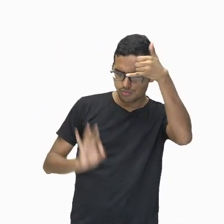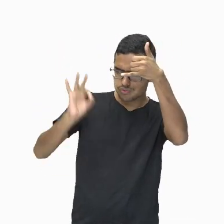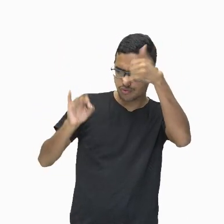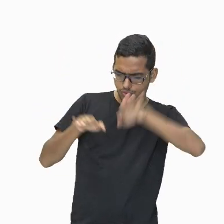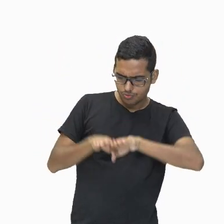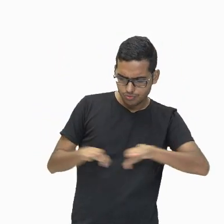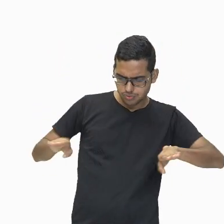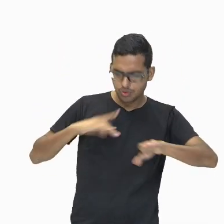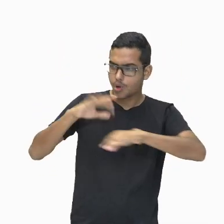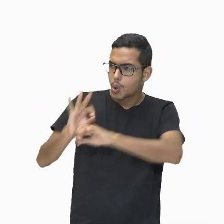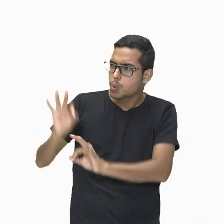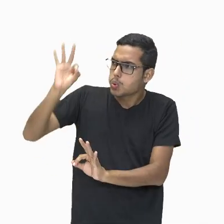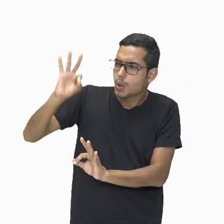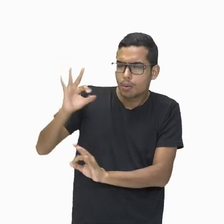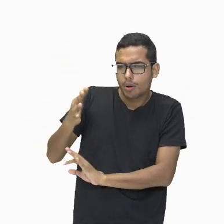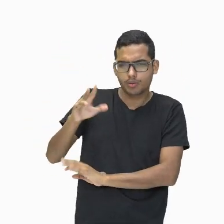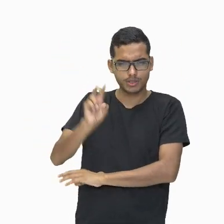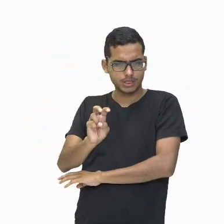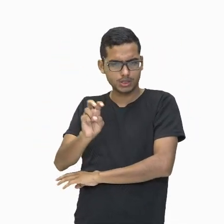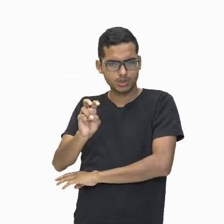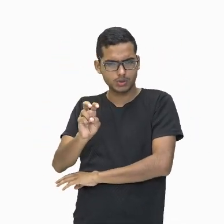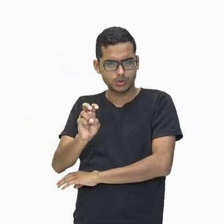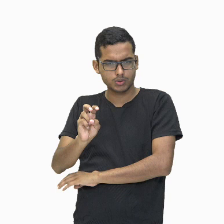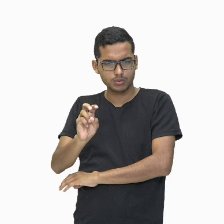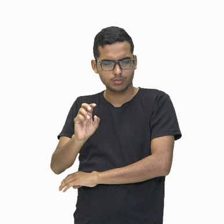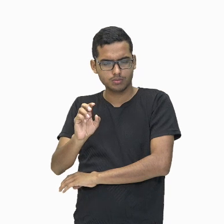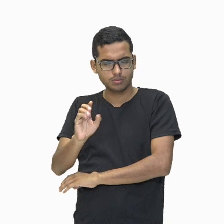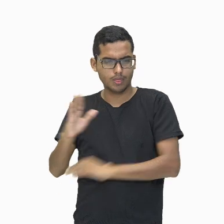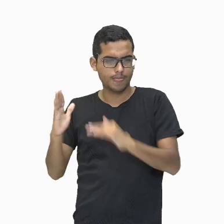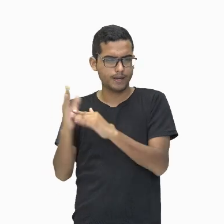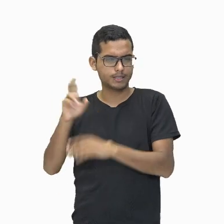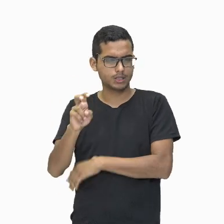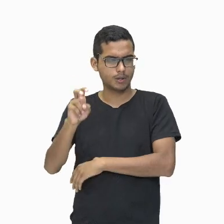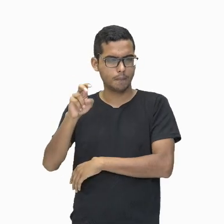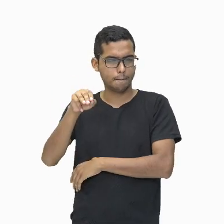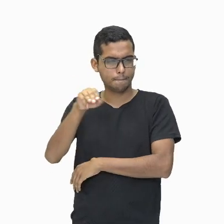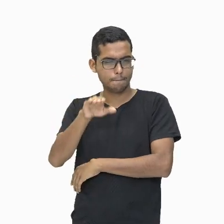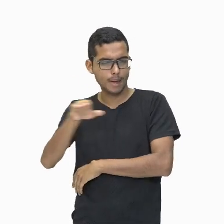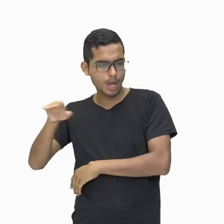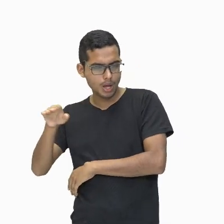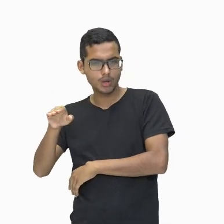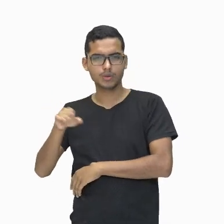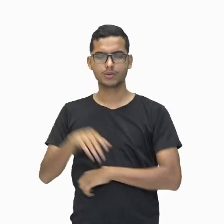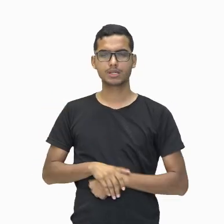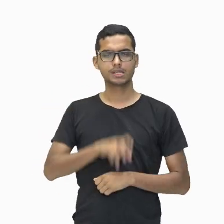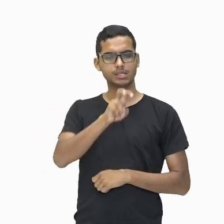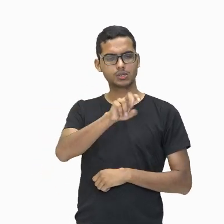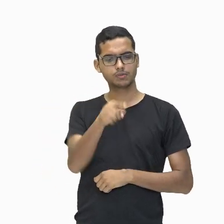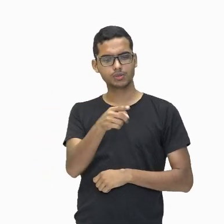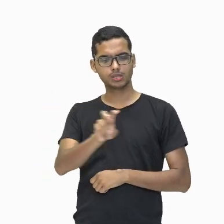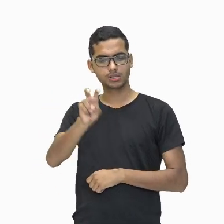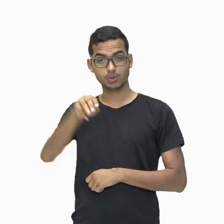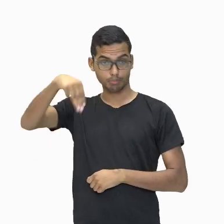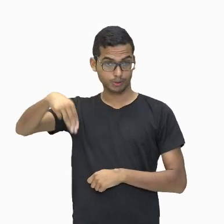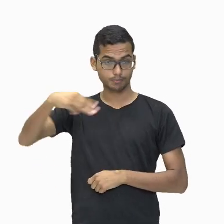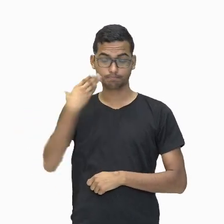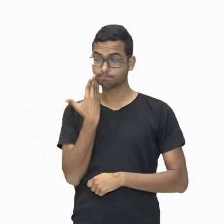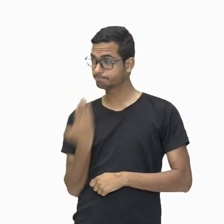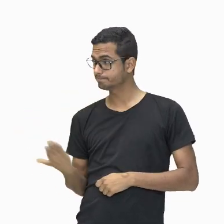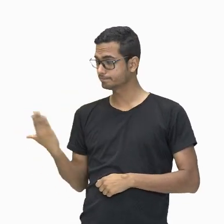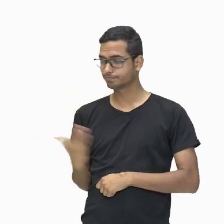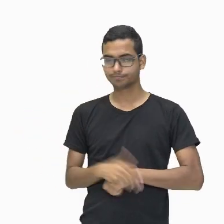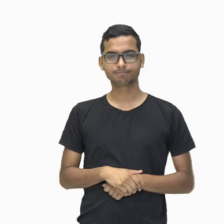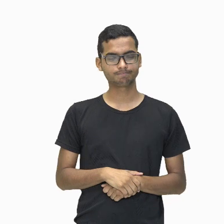5 metros, 5 metros e meio, tá? Se você parar um pouquinho para pensar, para refletir, você